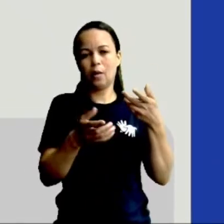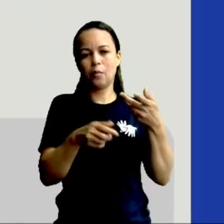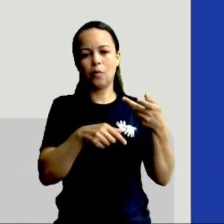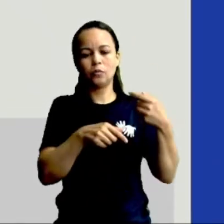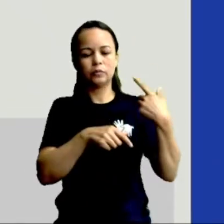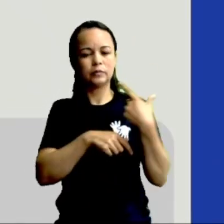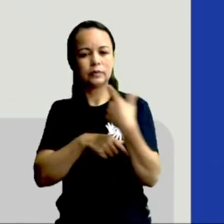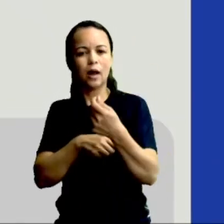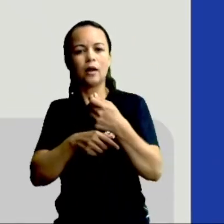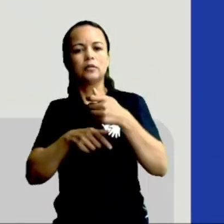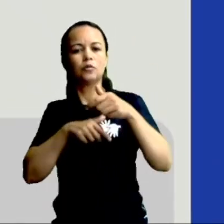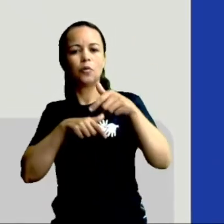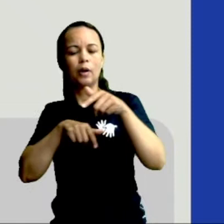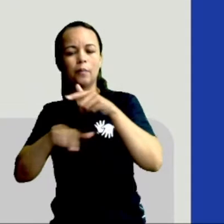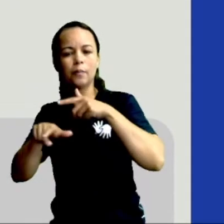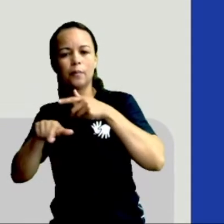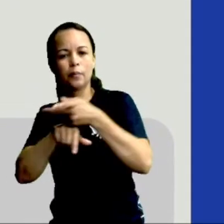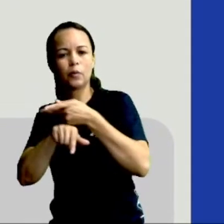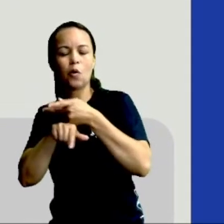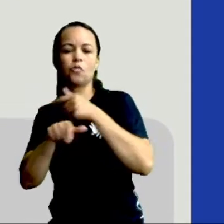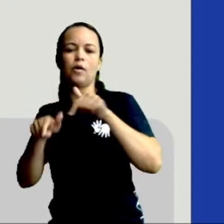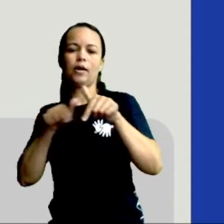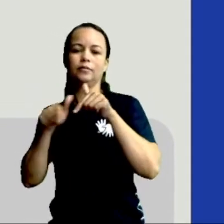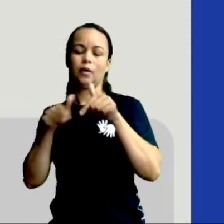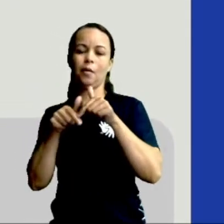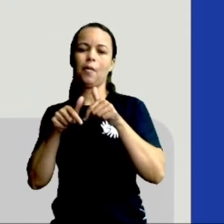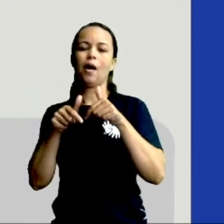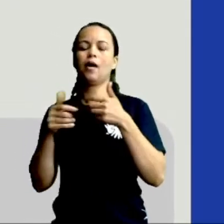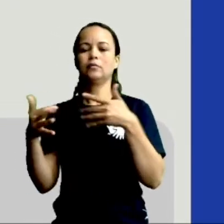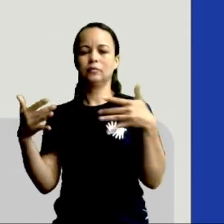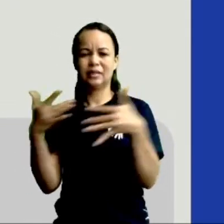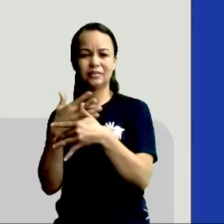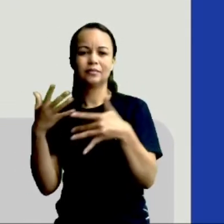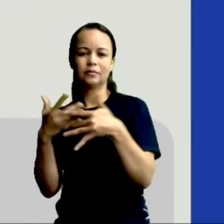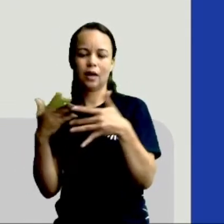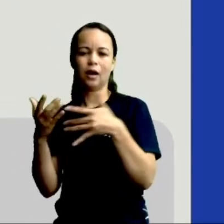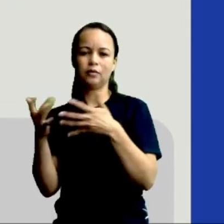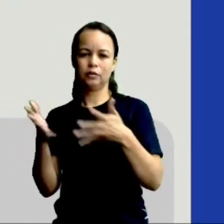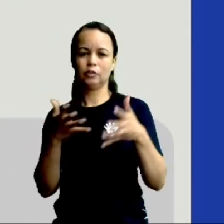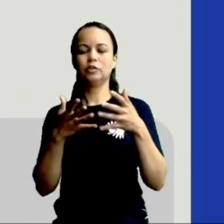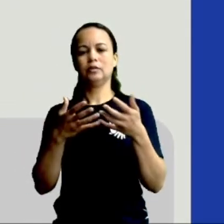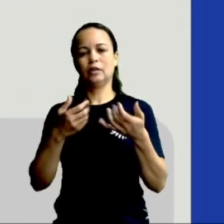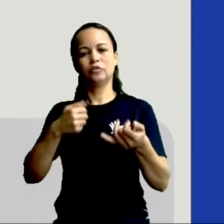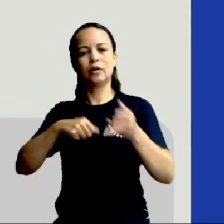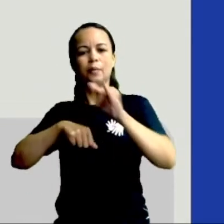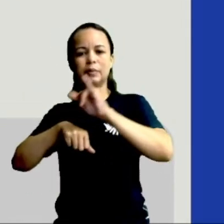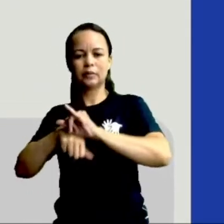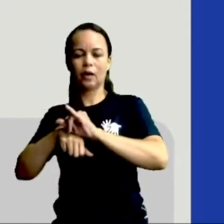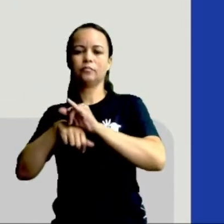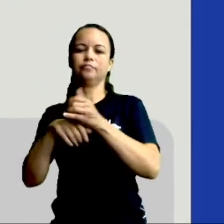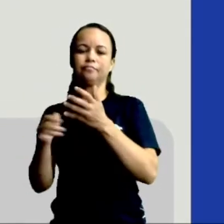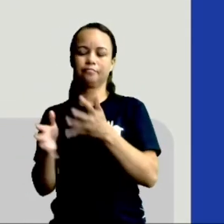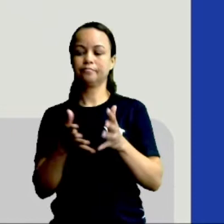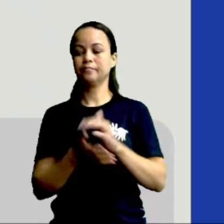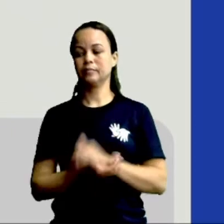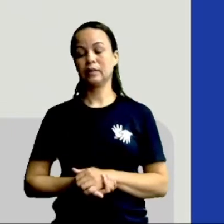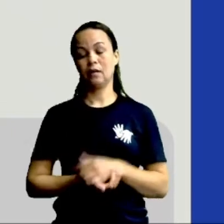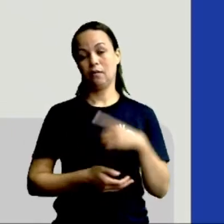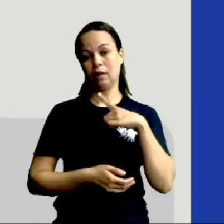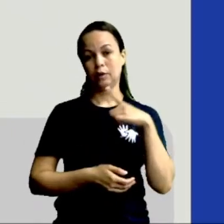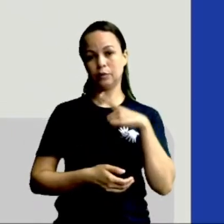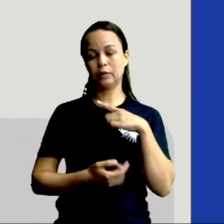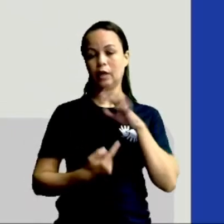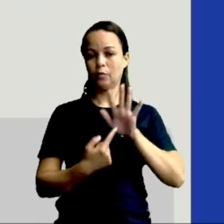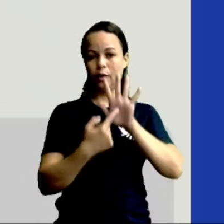mais próximas da região, né? Procurando sempre mais as capitais e as cidades mais litorâneas. E aí eu tenho